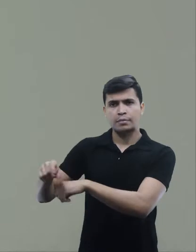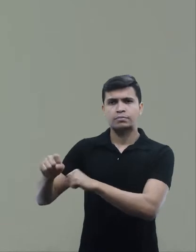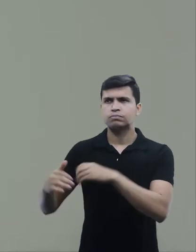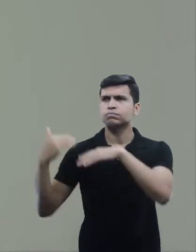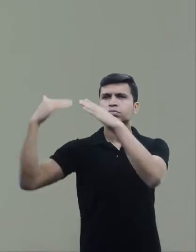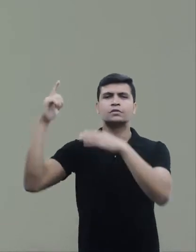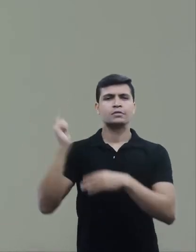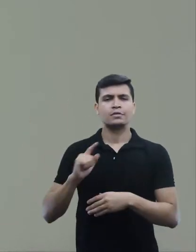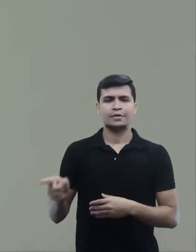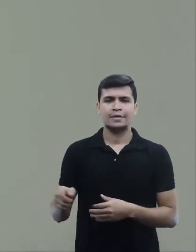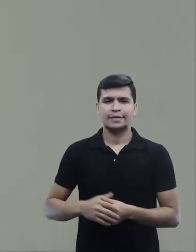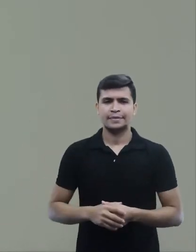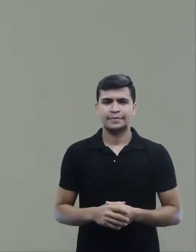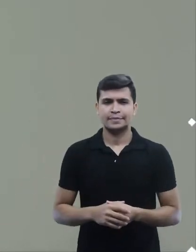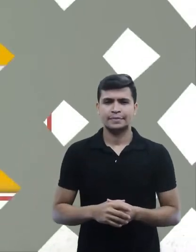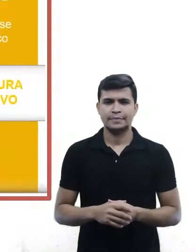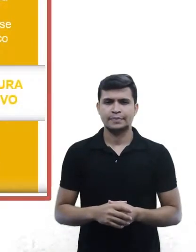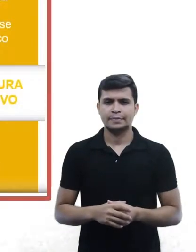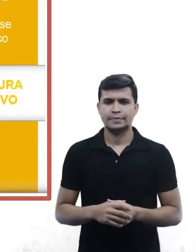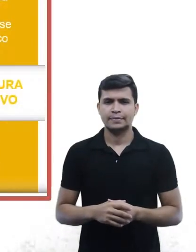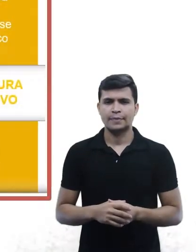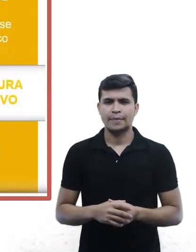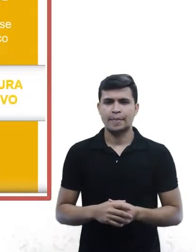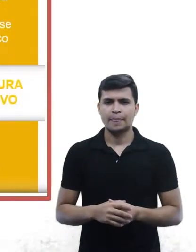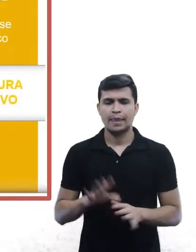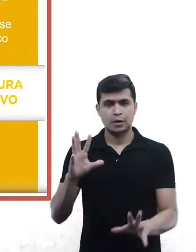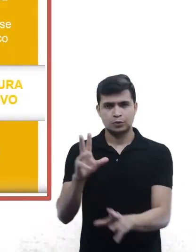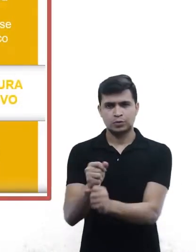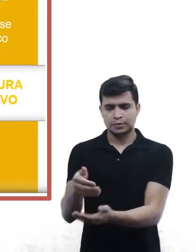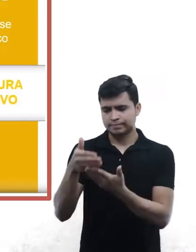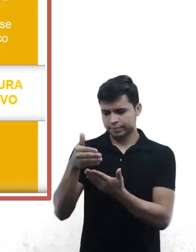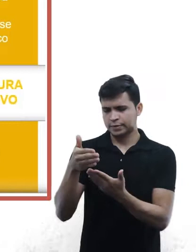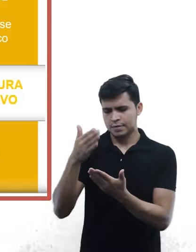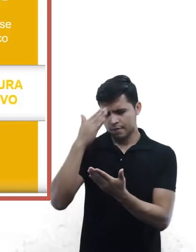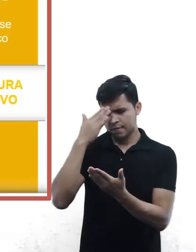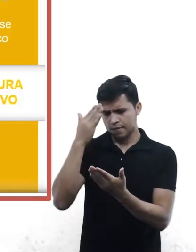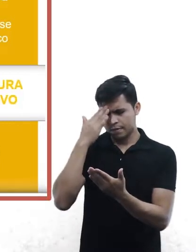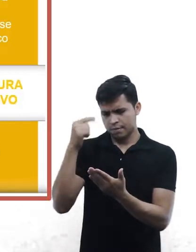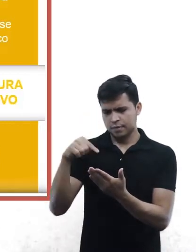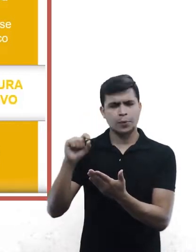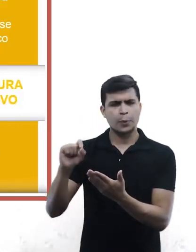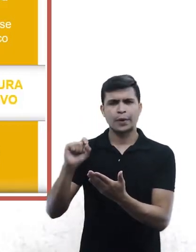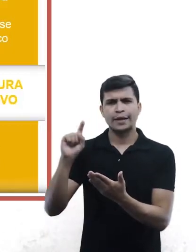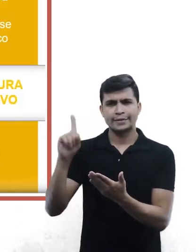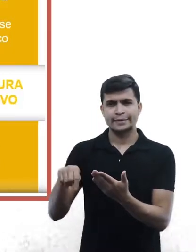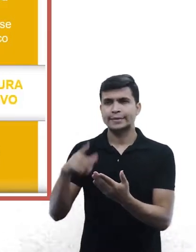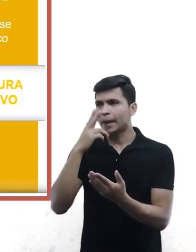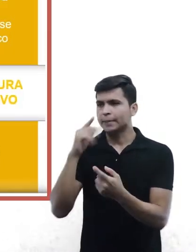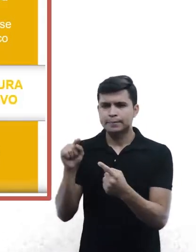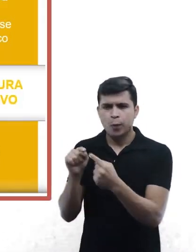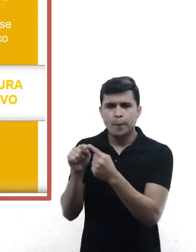serem capazes de desempenhá-las. As interpretações dos resultados também possibilitarão